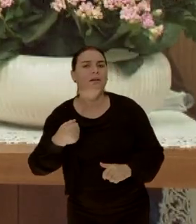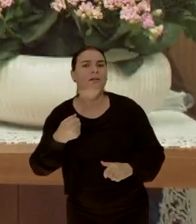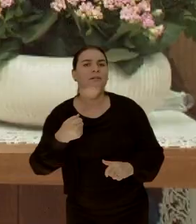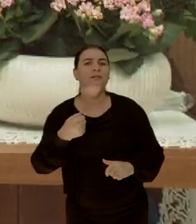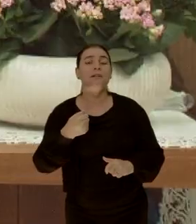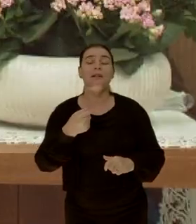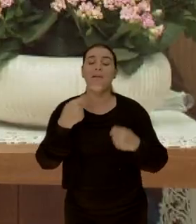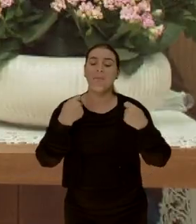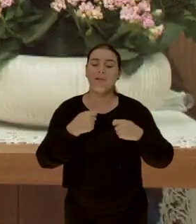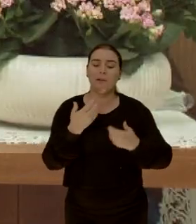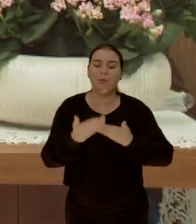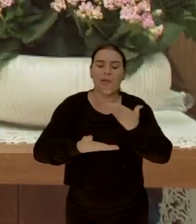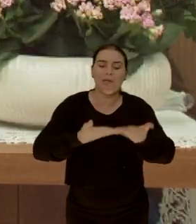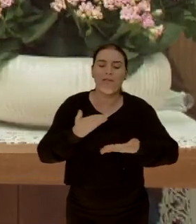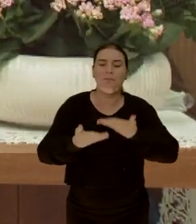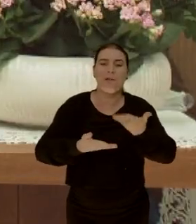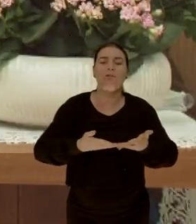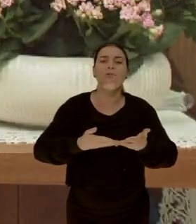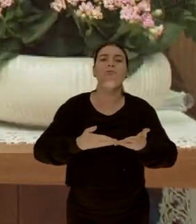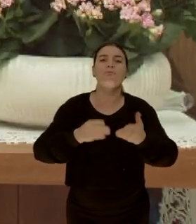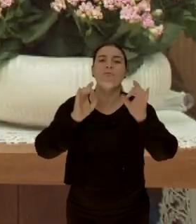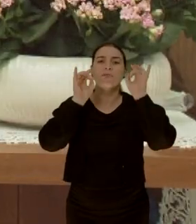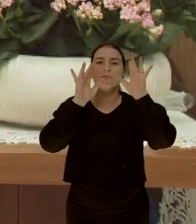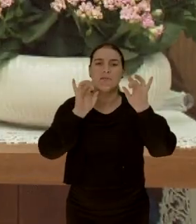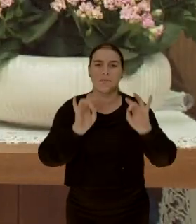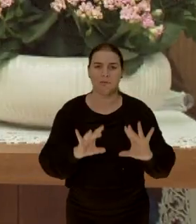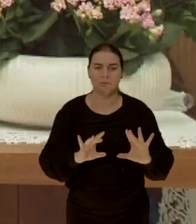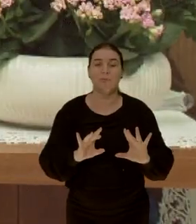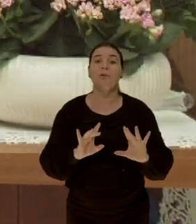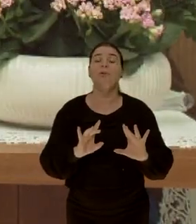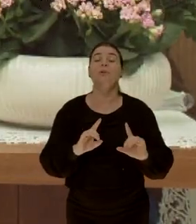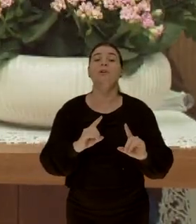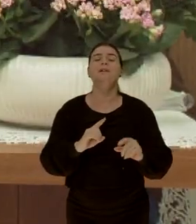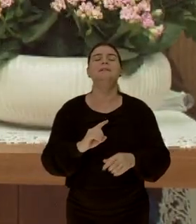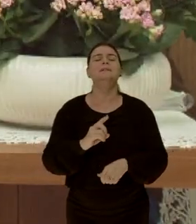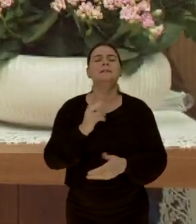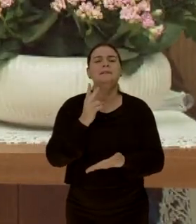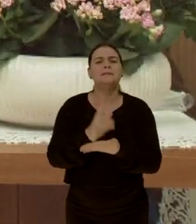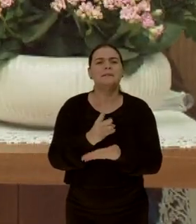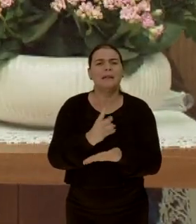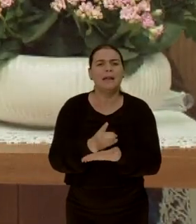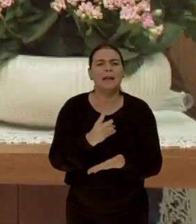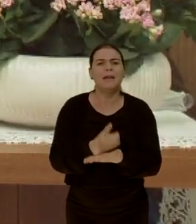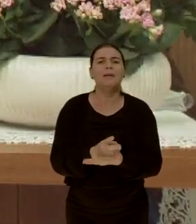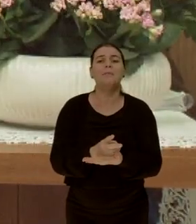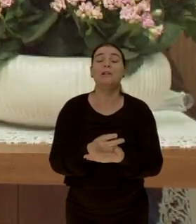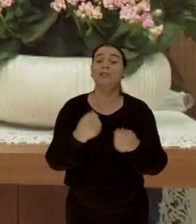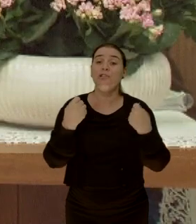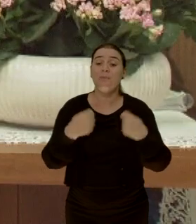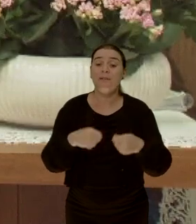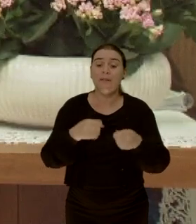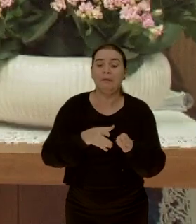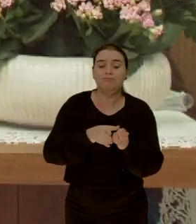precisam de um atendimento especial. Os irmãos terem uma ideia de quando de vez nós temos que disciplinar